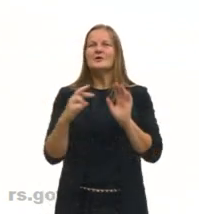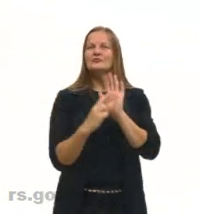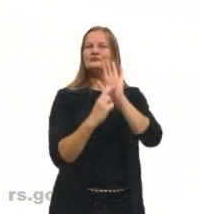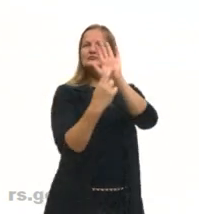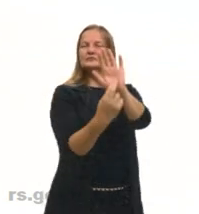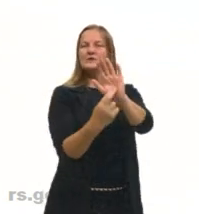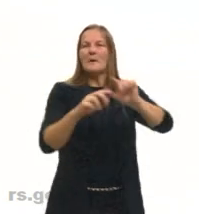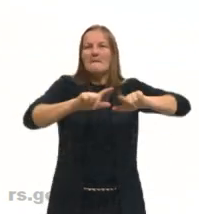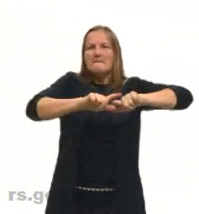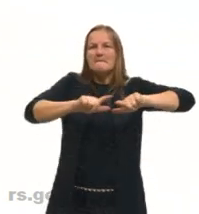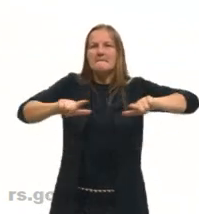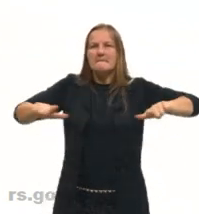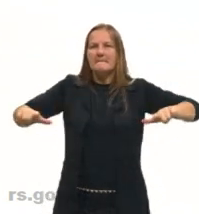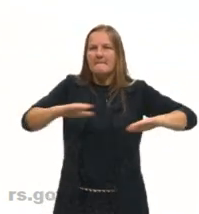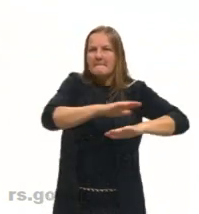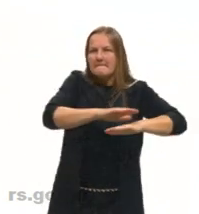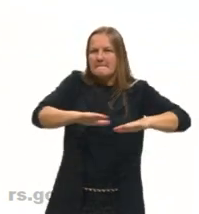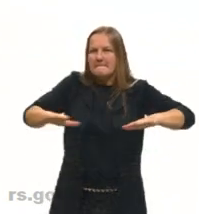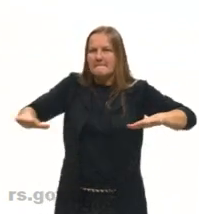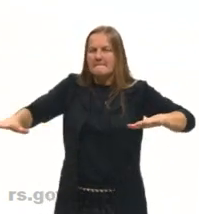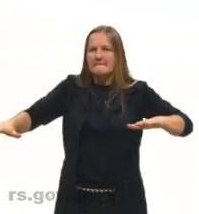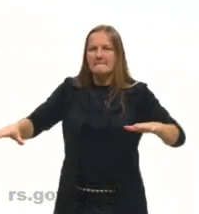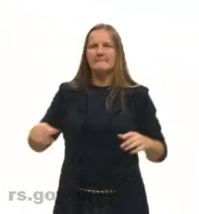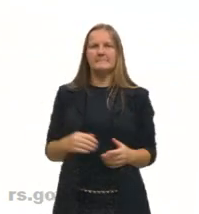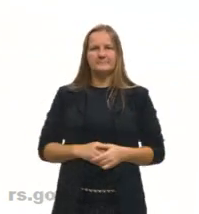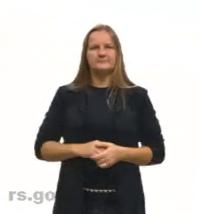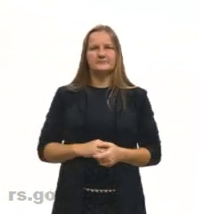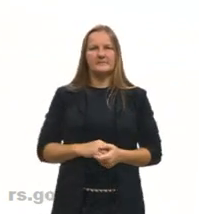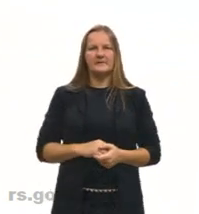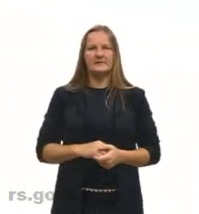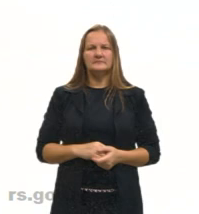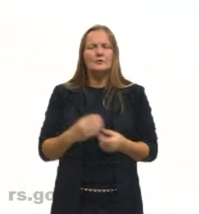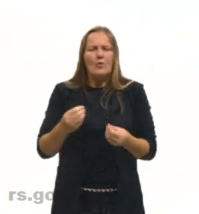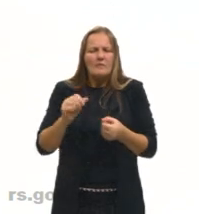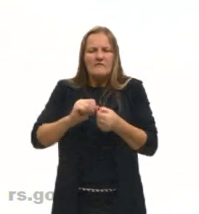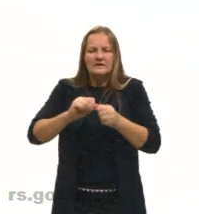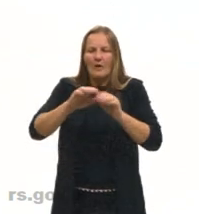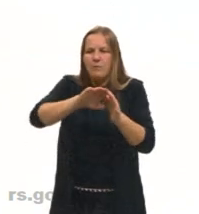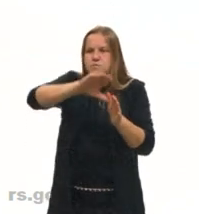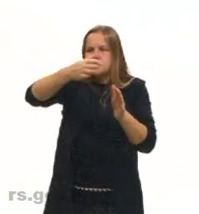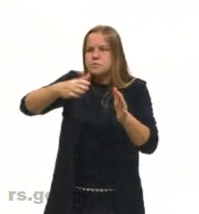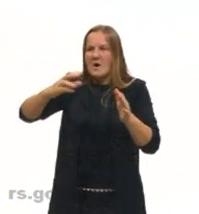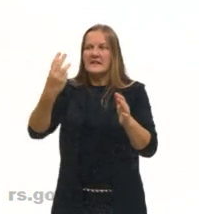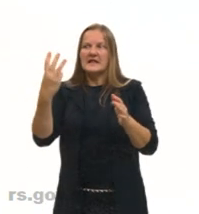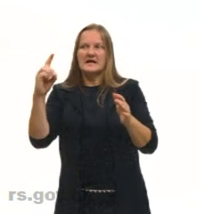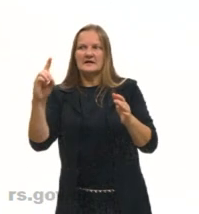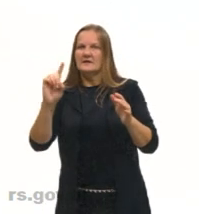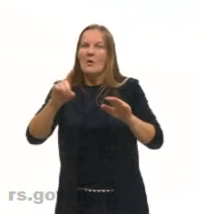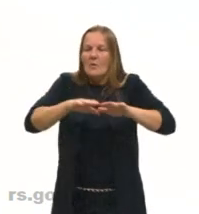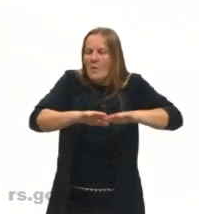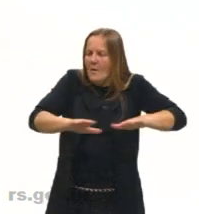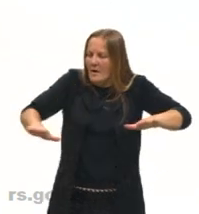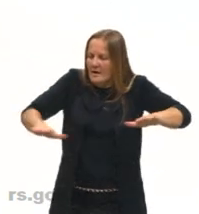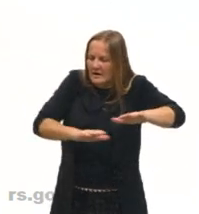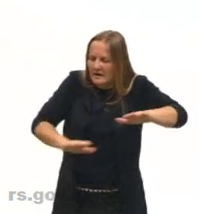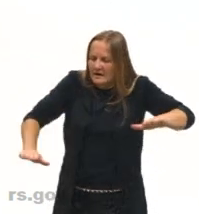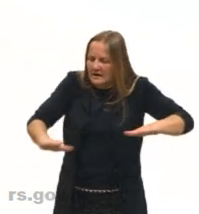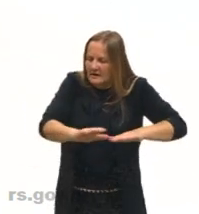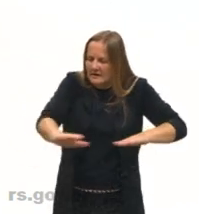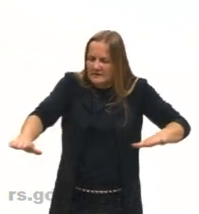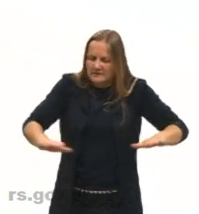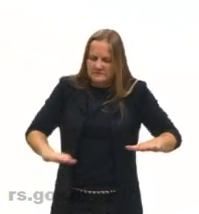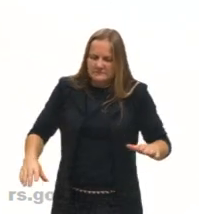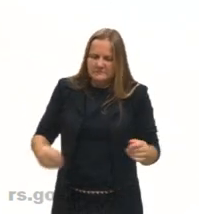plana né da superfície reta é o seria um genérico vamos assim ar né mapa certo e aí então a